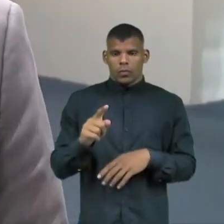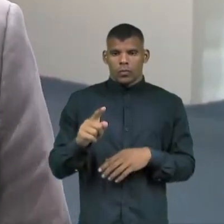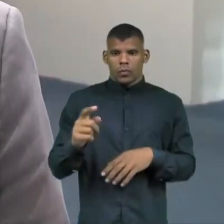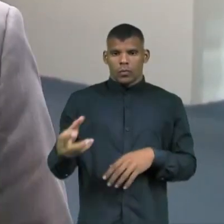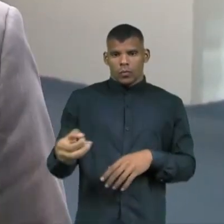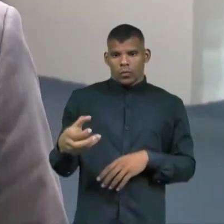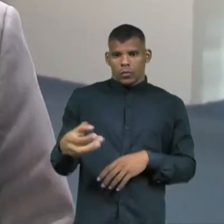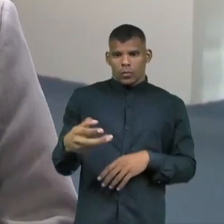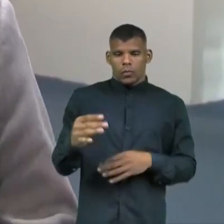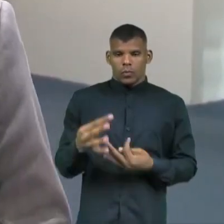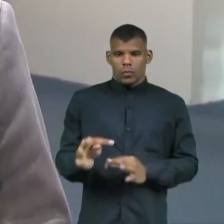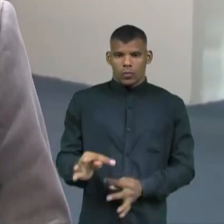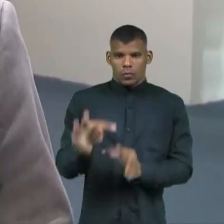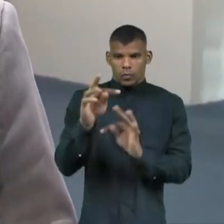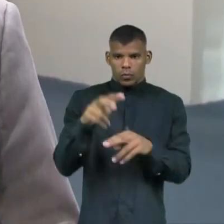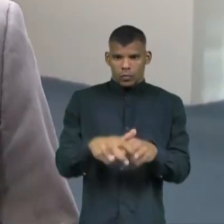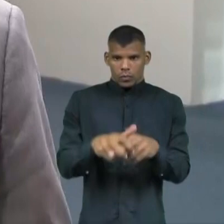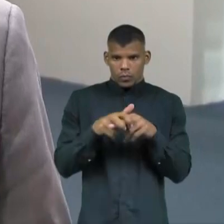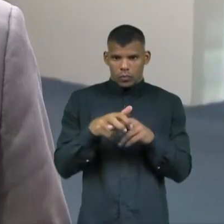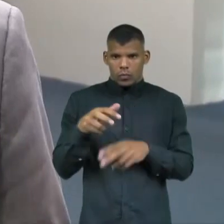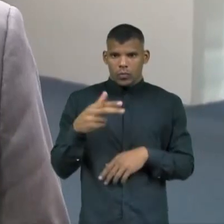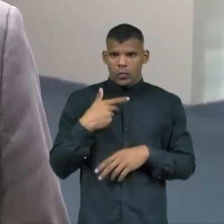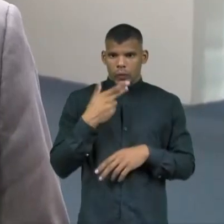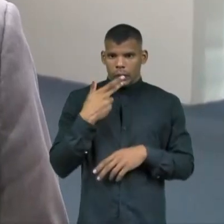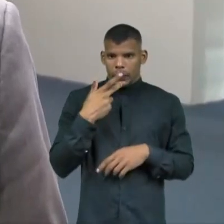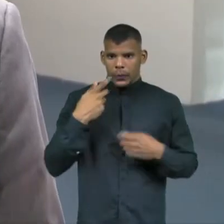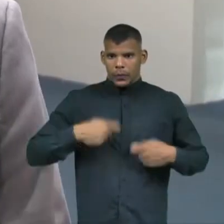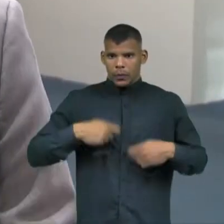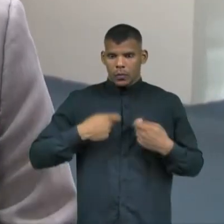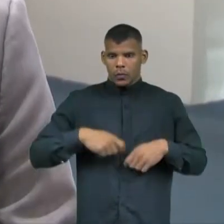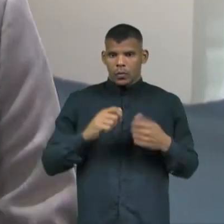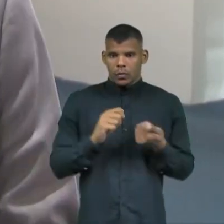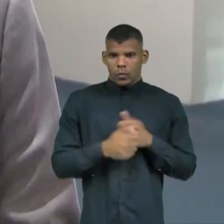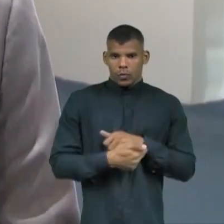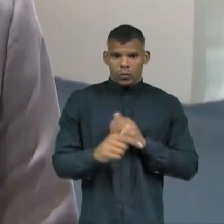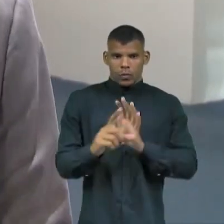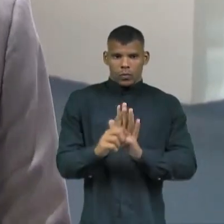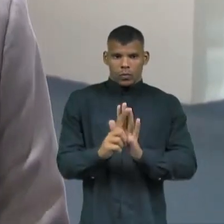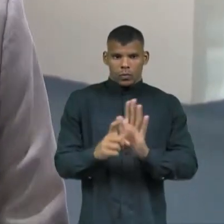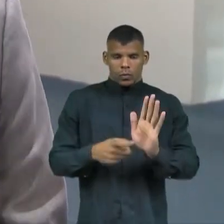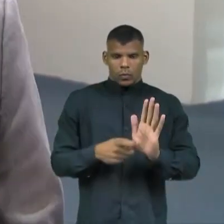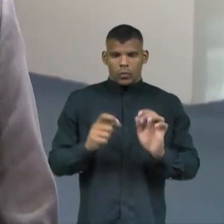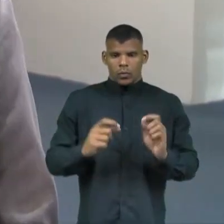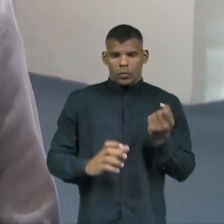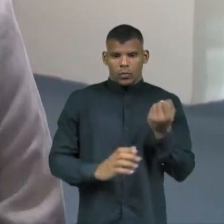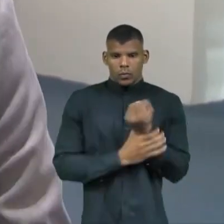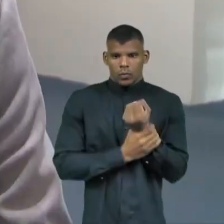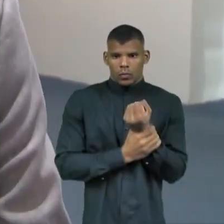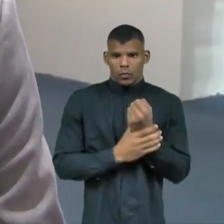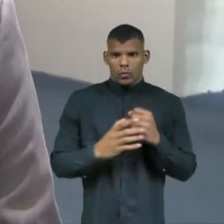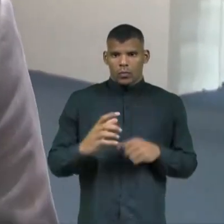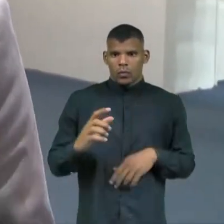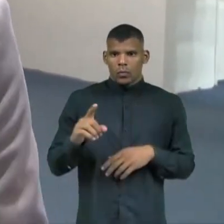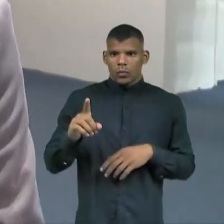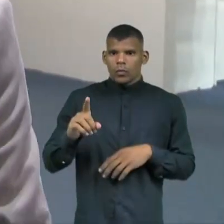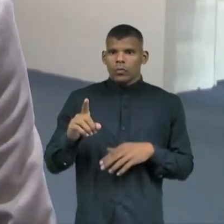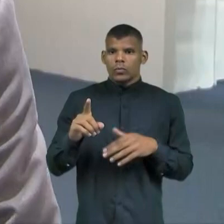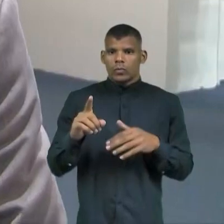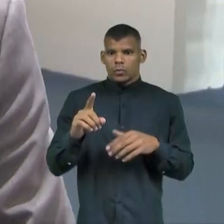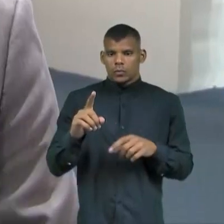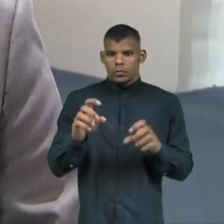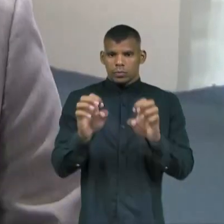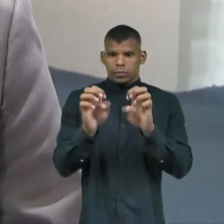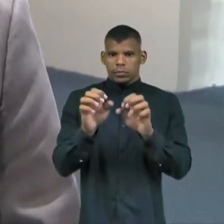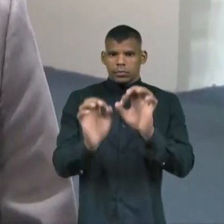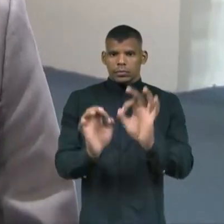É exatamente para isso que a ETICE precisa ter essa adequação da lei, para garantir uma instrumentalidade